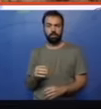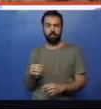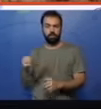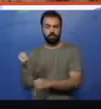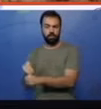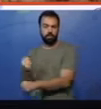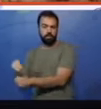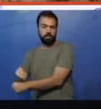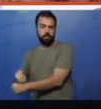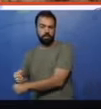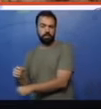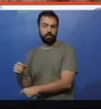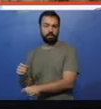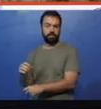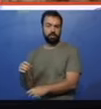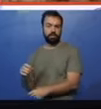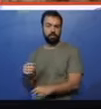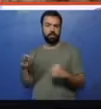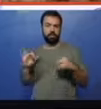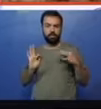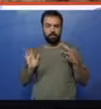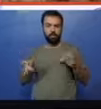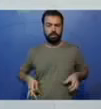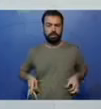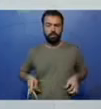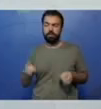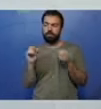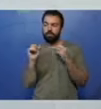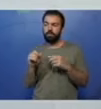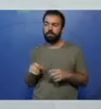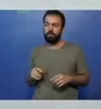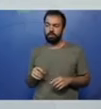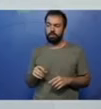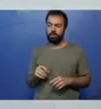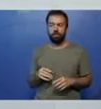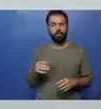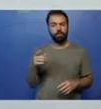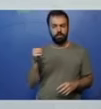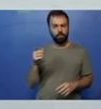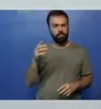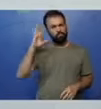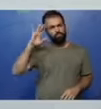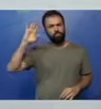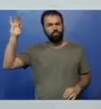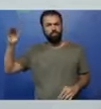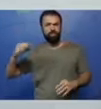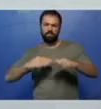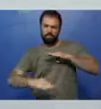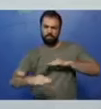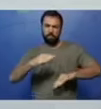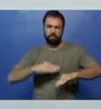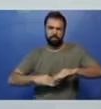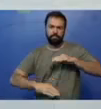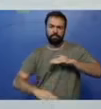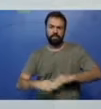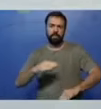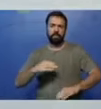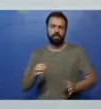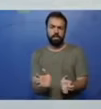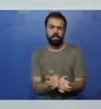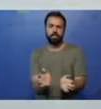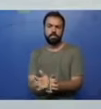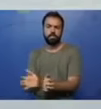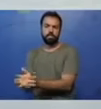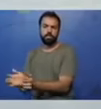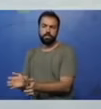Enfim, várias outras possibilidades. Como eu disse, infinitas possibilidades que dependem apenas da imaginação nossa. Agora, vamos focar a